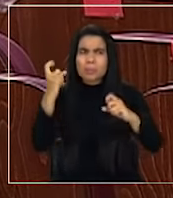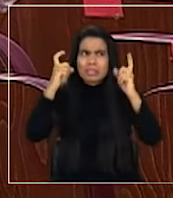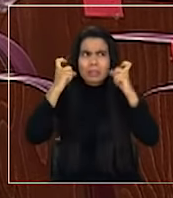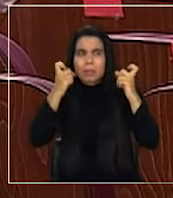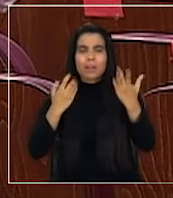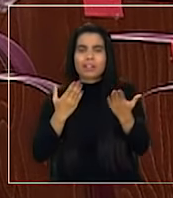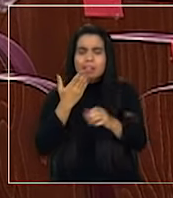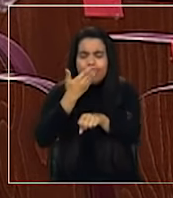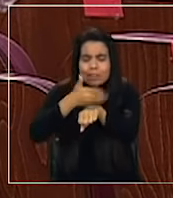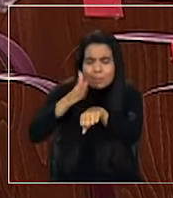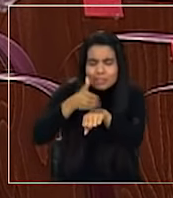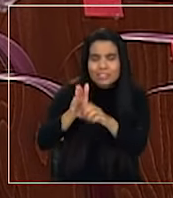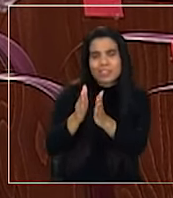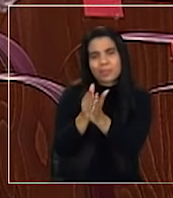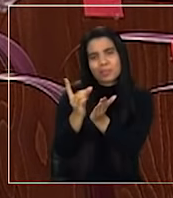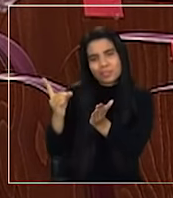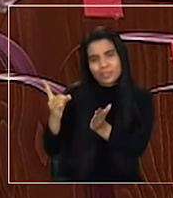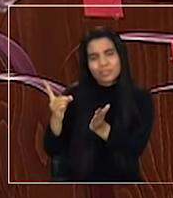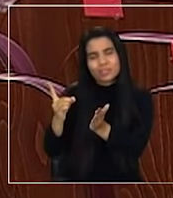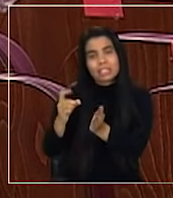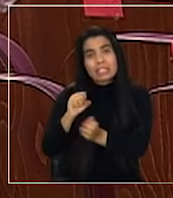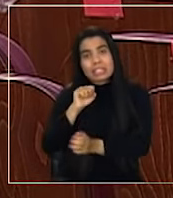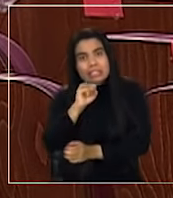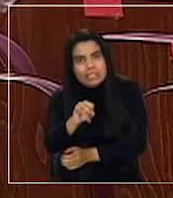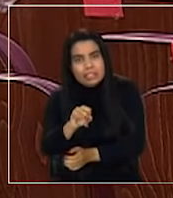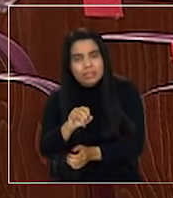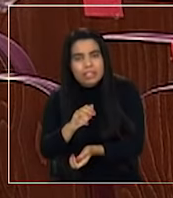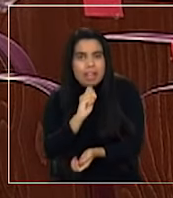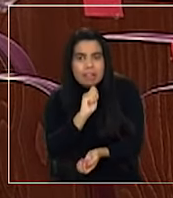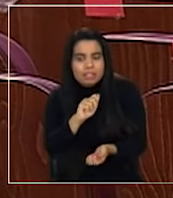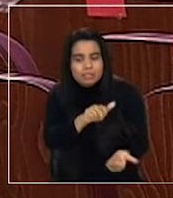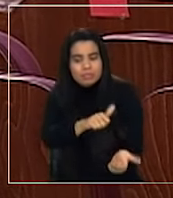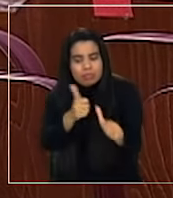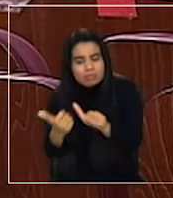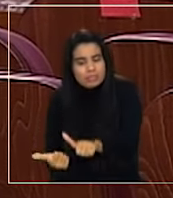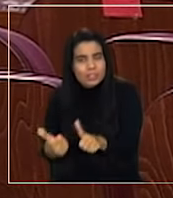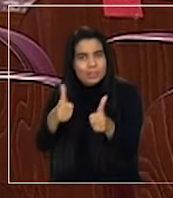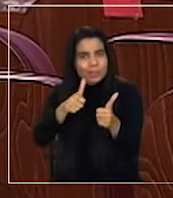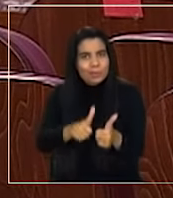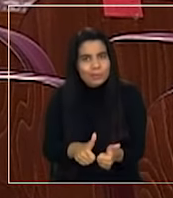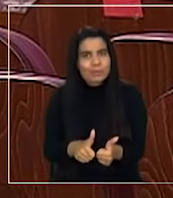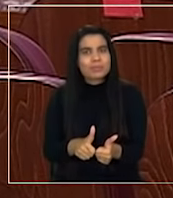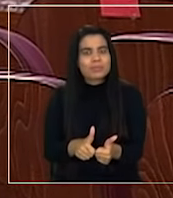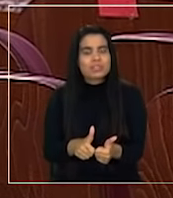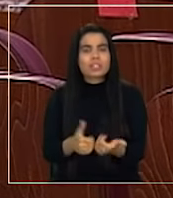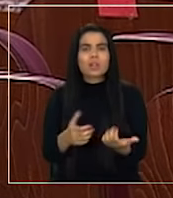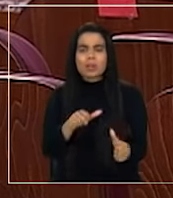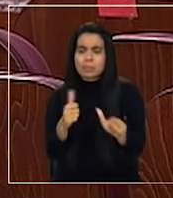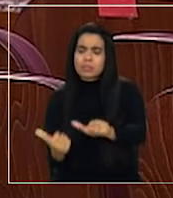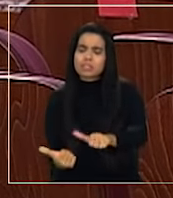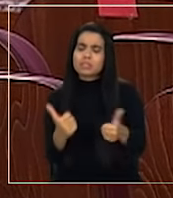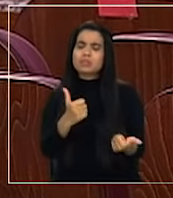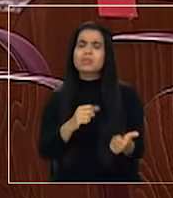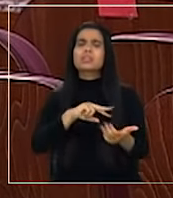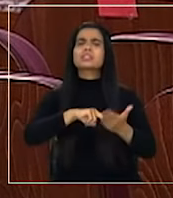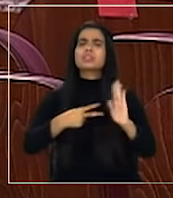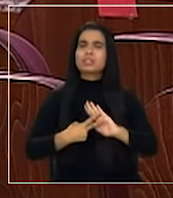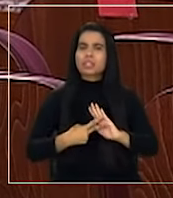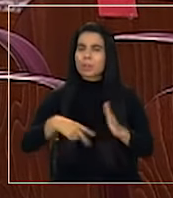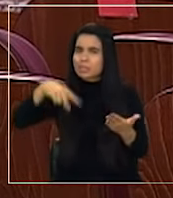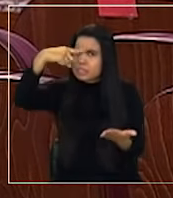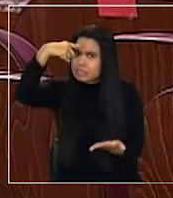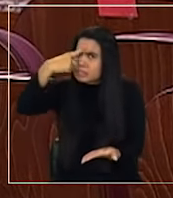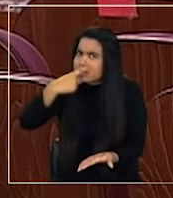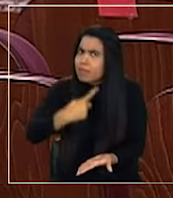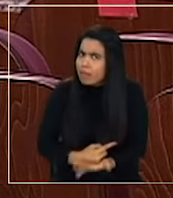pratique a palavra de Deus. Se você ainda não se batizou nas águas, o batismo é uma decisão que a gente toma